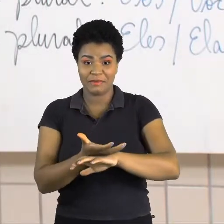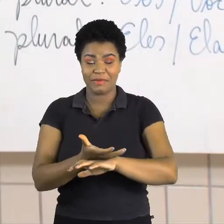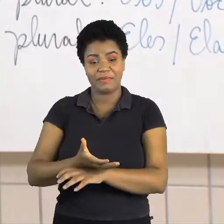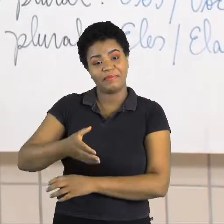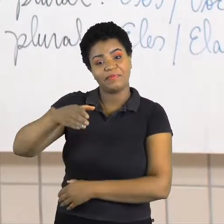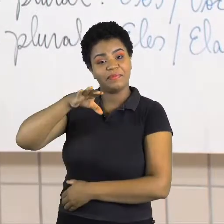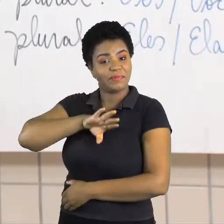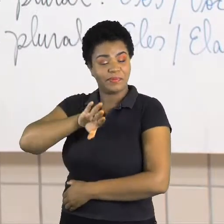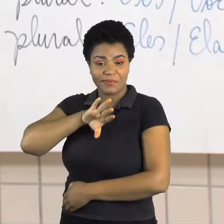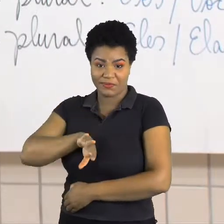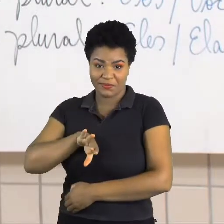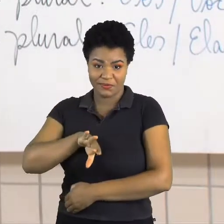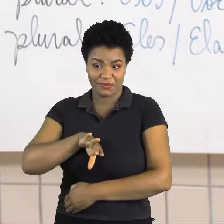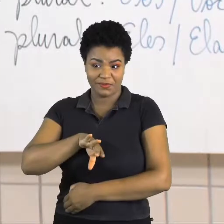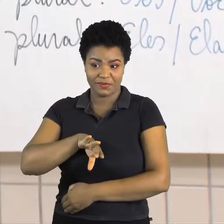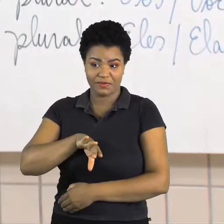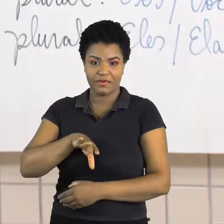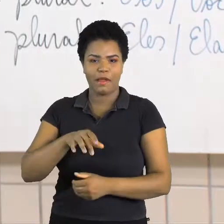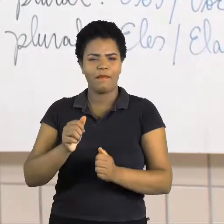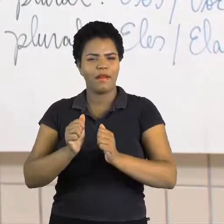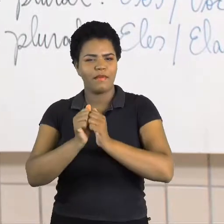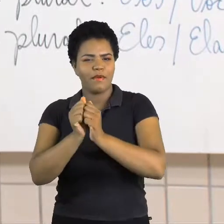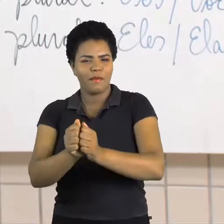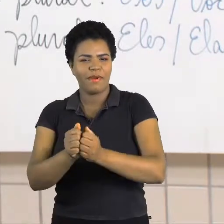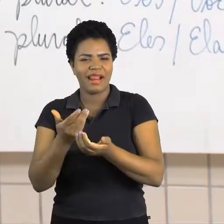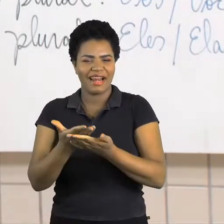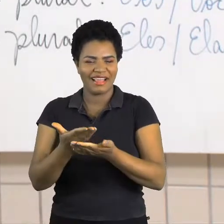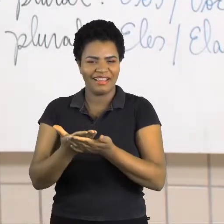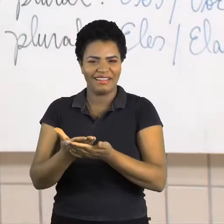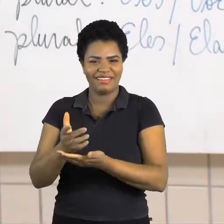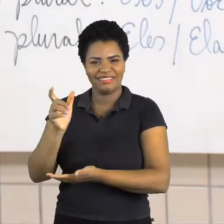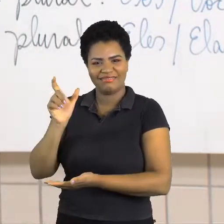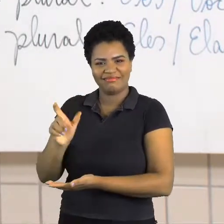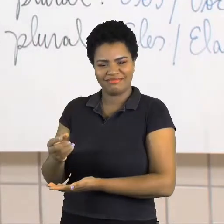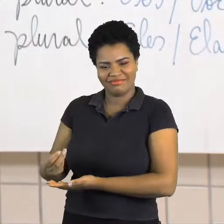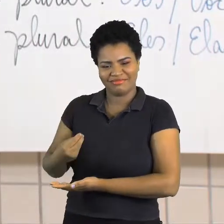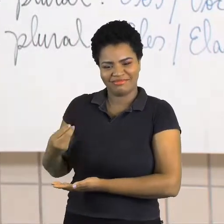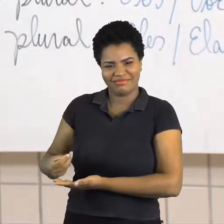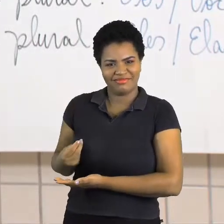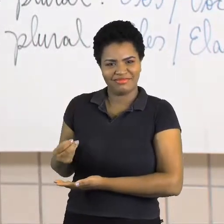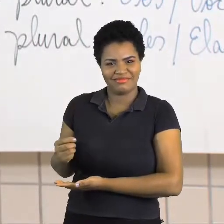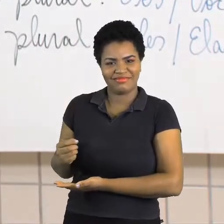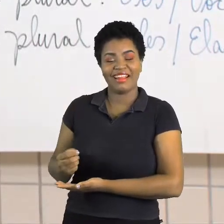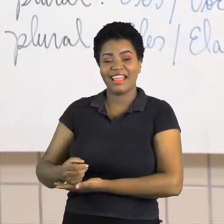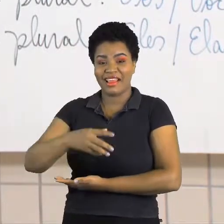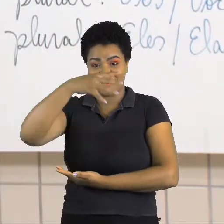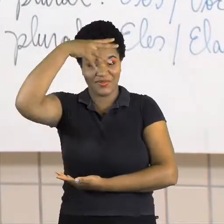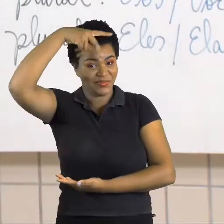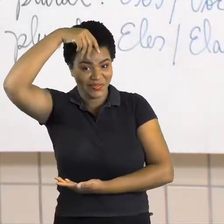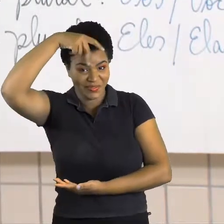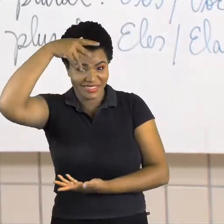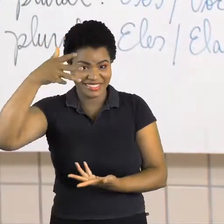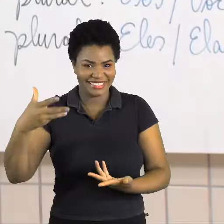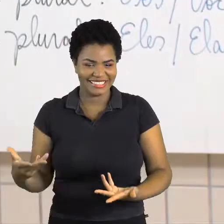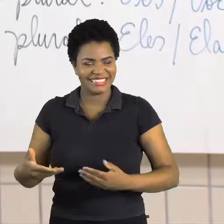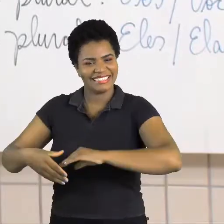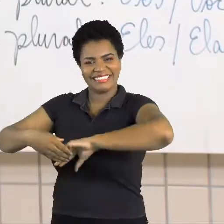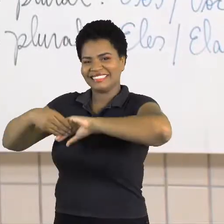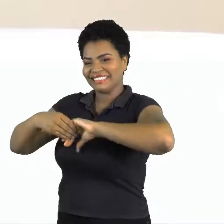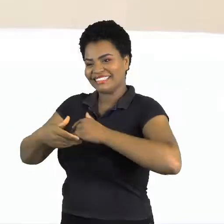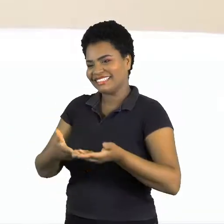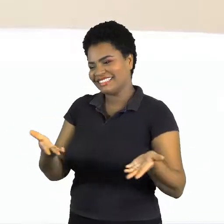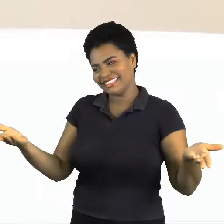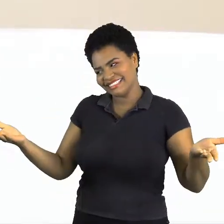portuguesa e, para me auxiliar na aula, está presente a queridíssima Fava de Belota. Cumprimenta a galera,